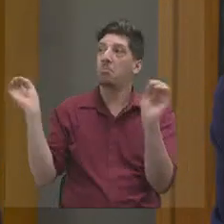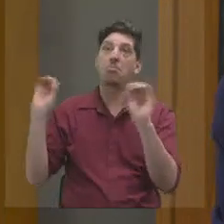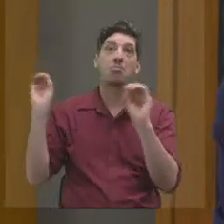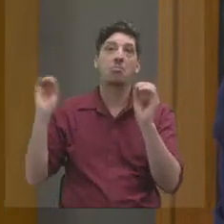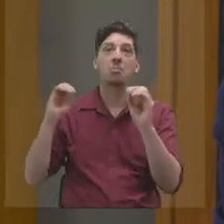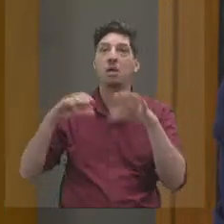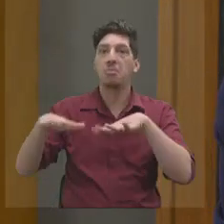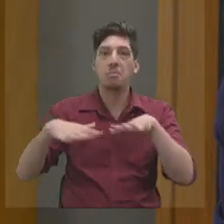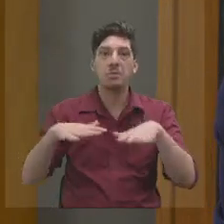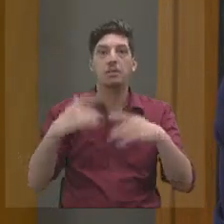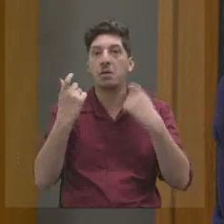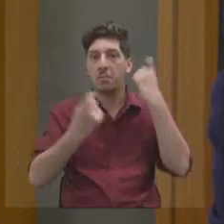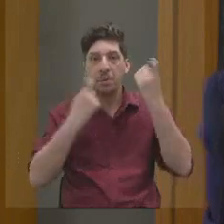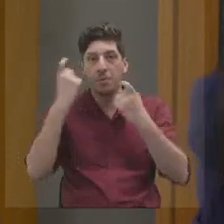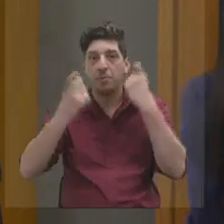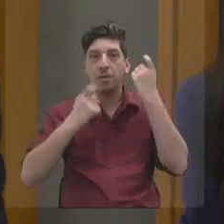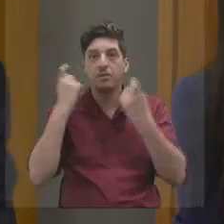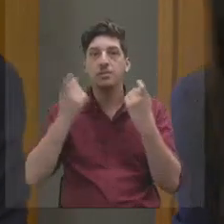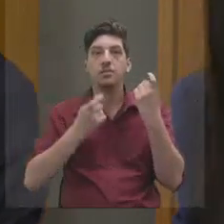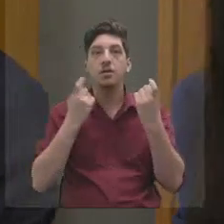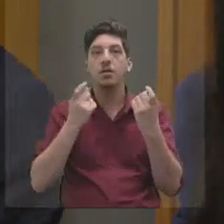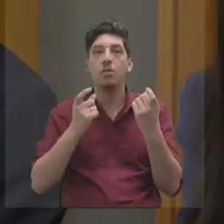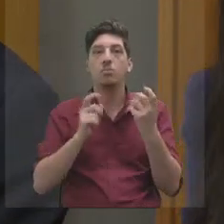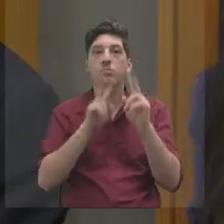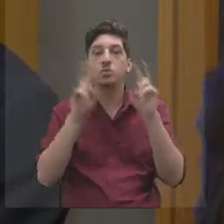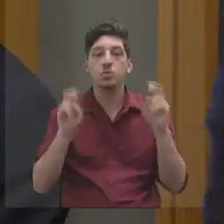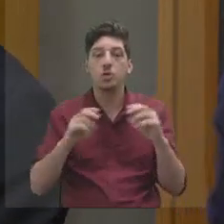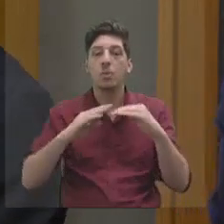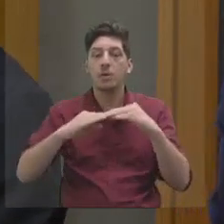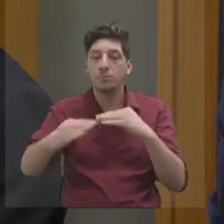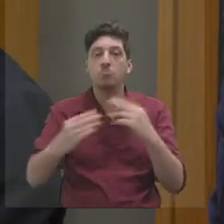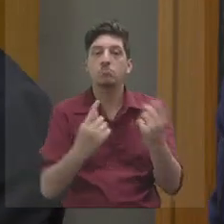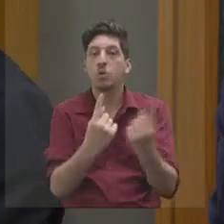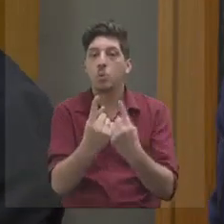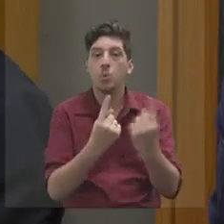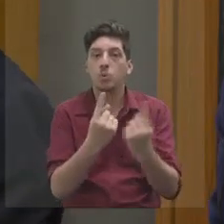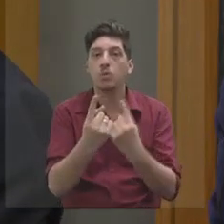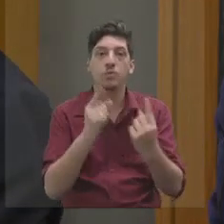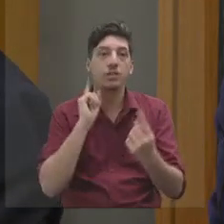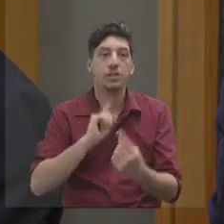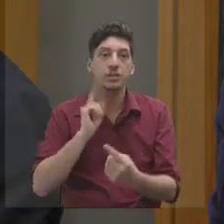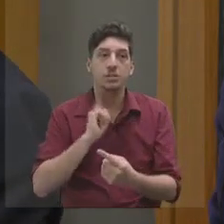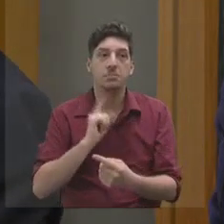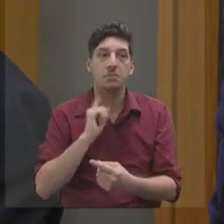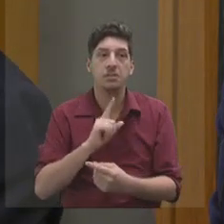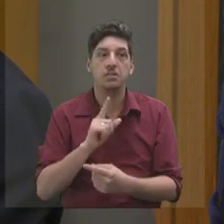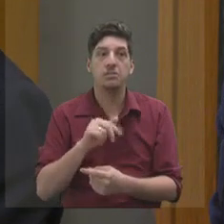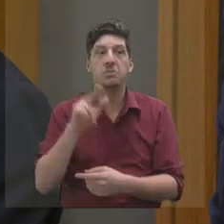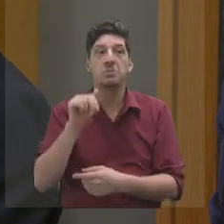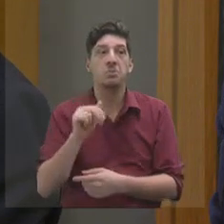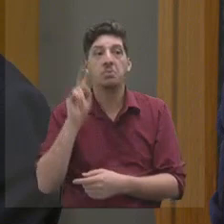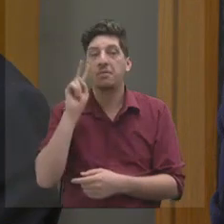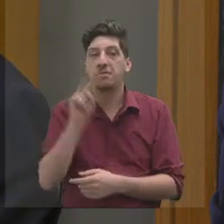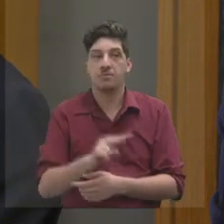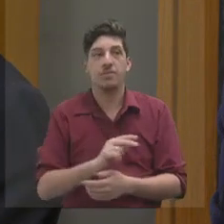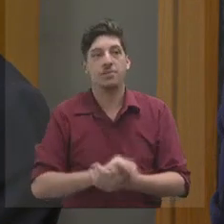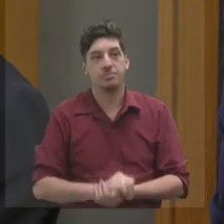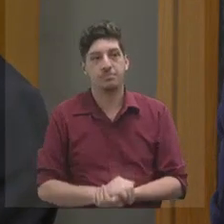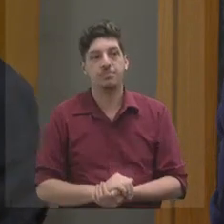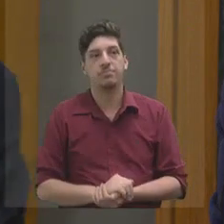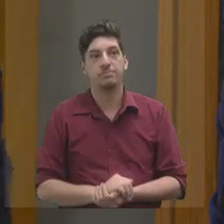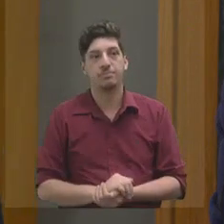preocupação tão grande com relação às nossas rodovias de Minas Gerais